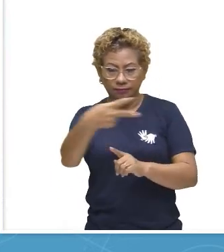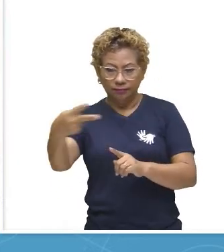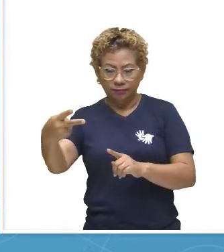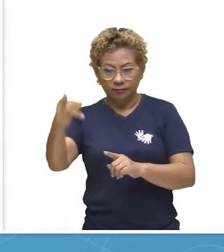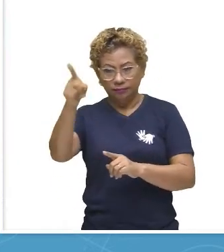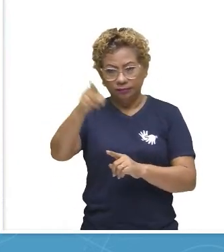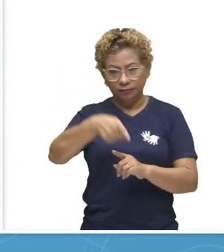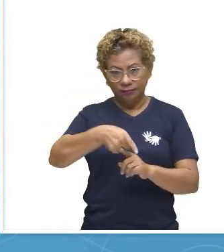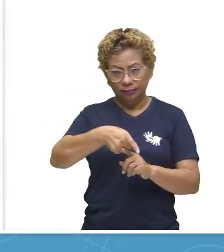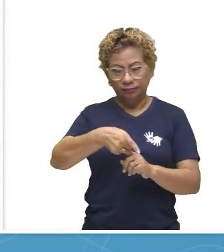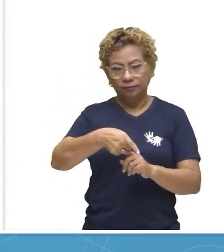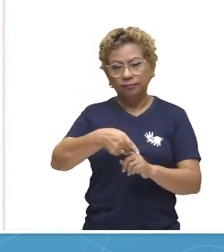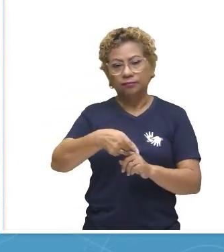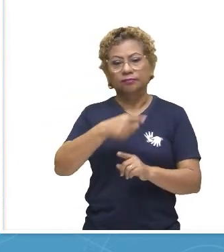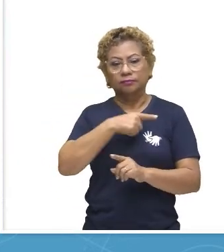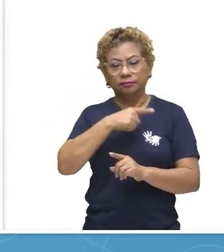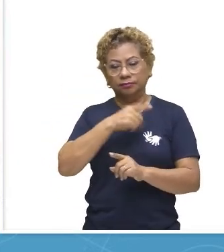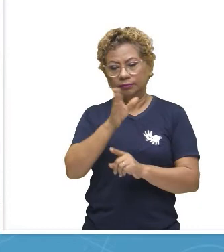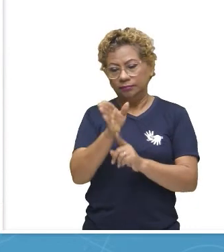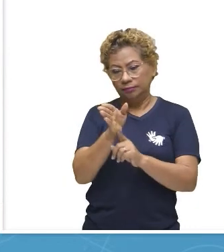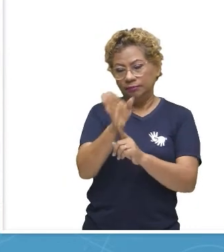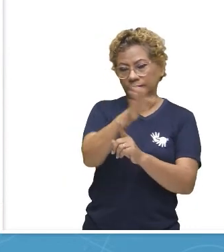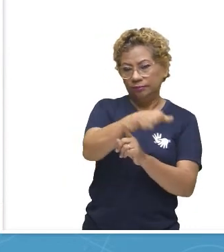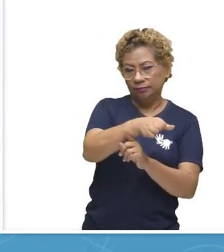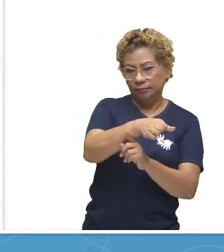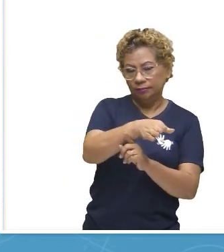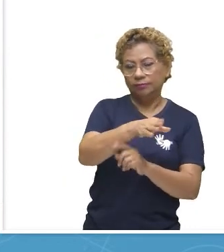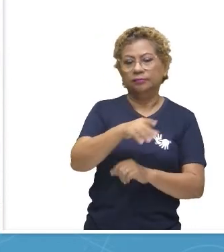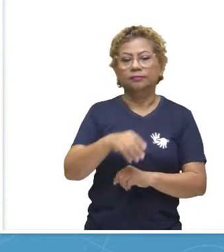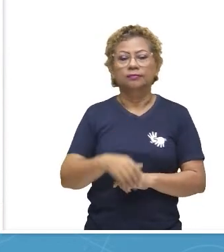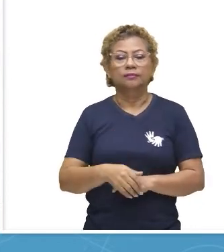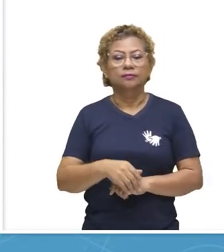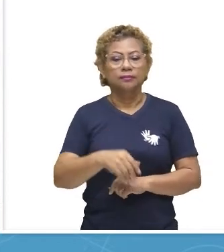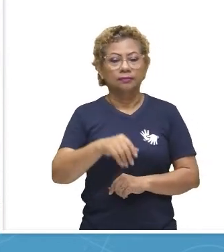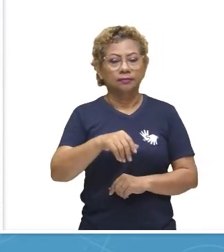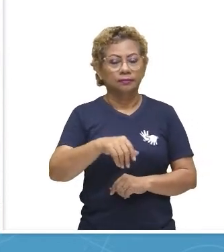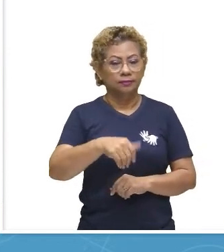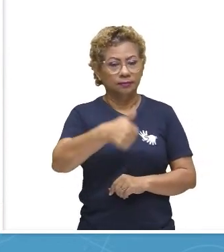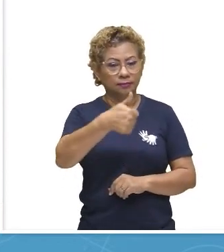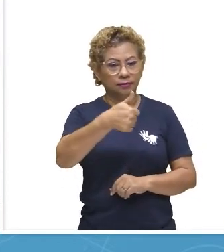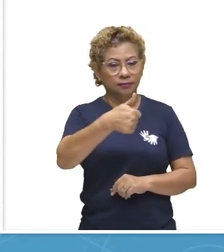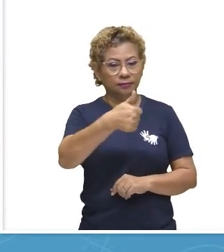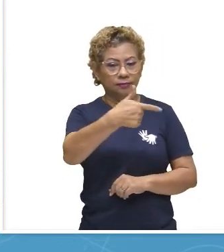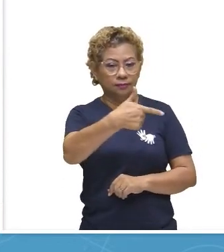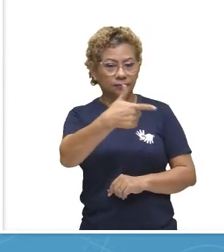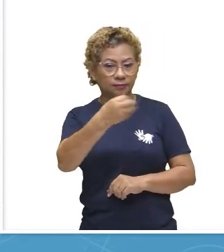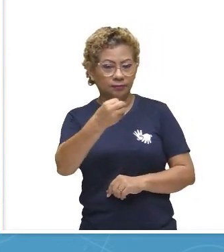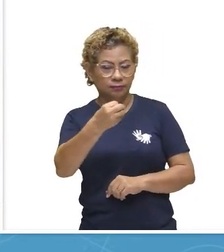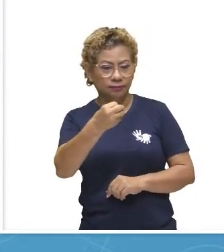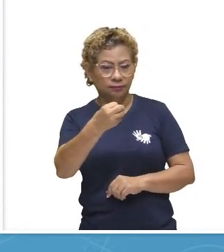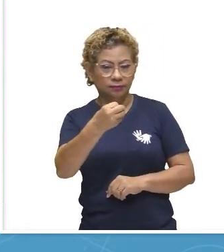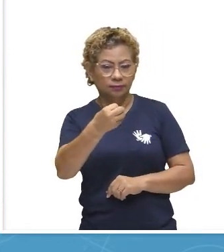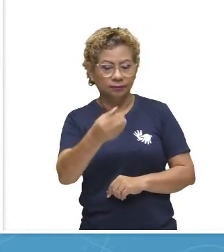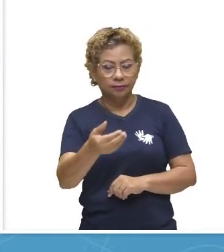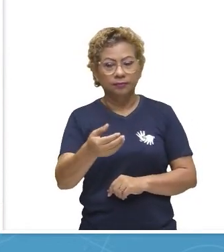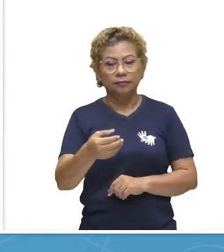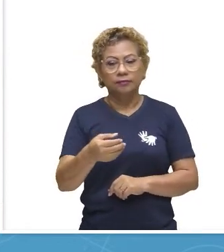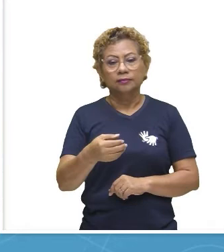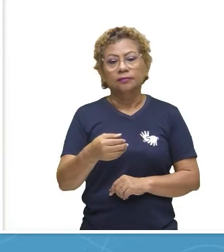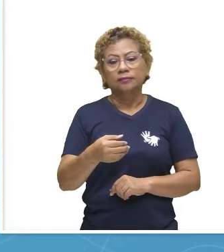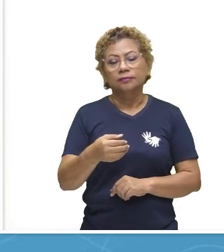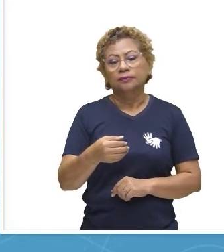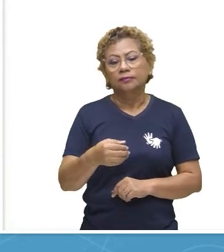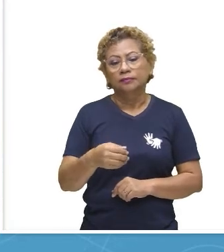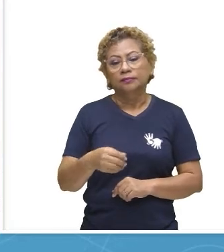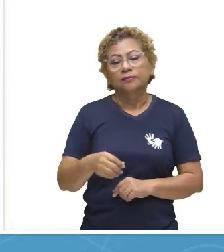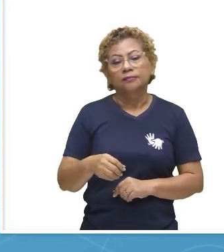correto, né? Claro, esse grau. Aí esse aqui de baixo só vai poder medir 60, né? Para poder dar 180